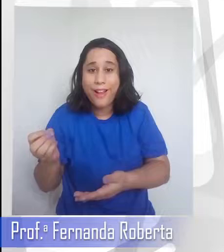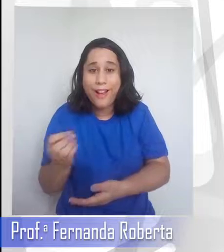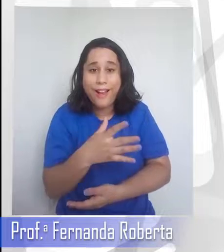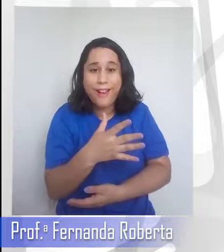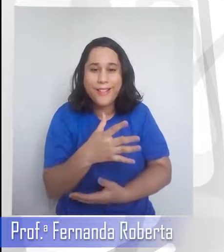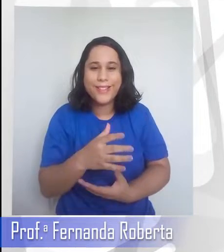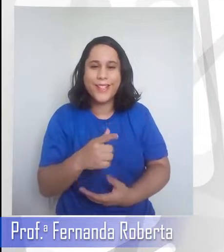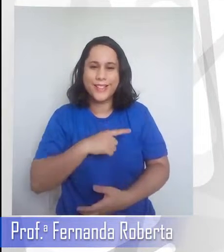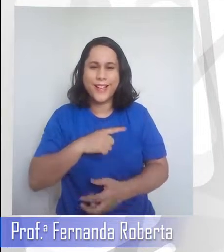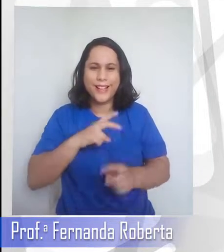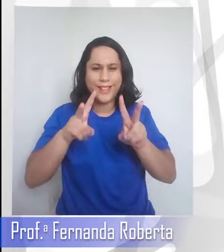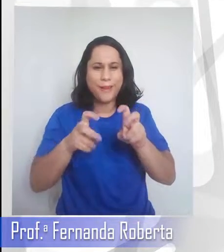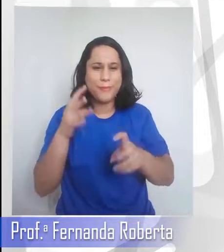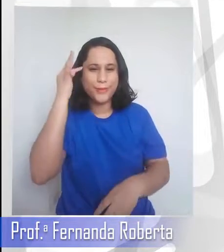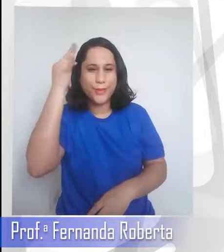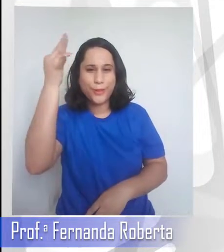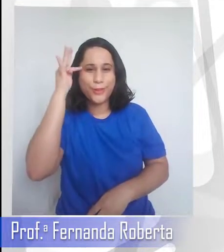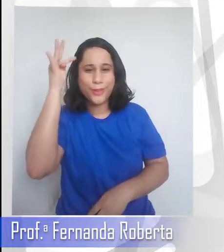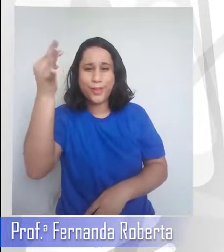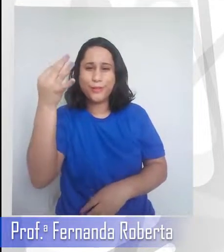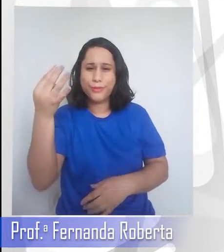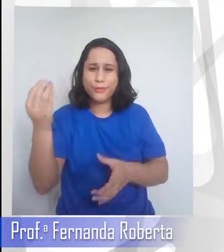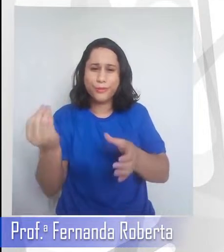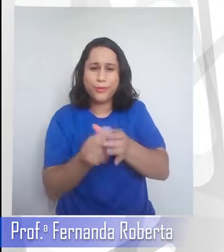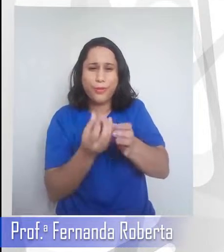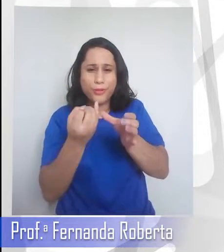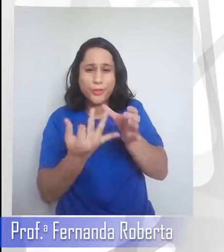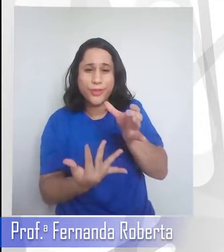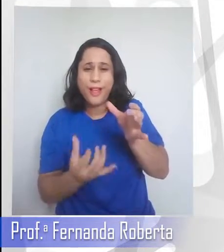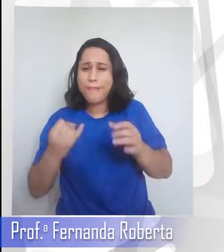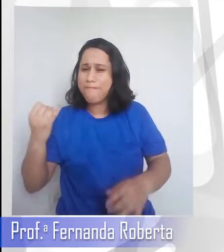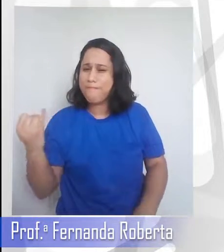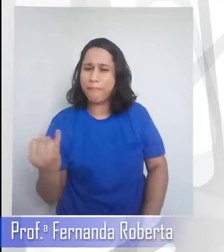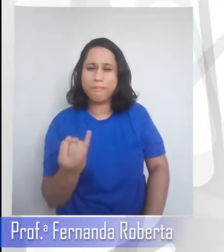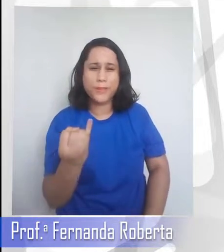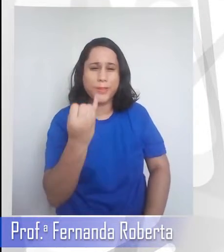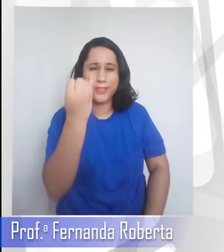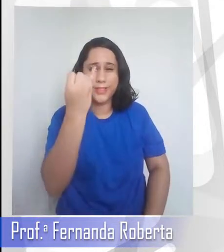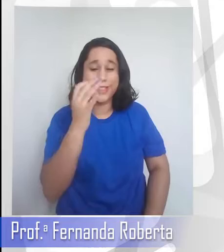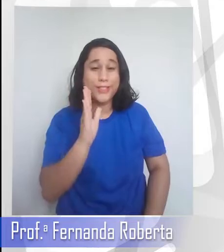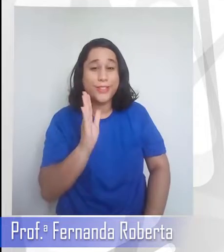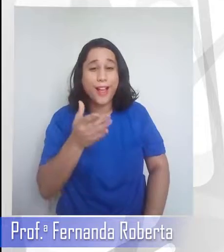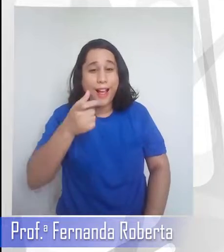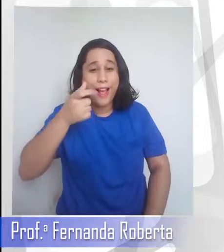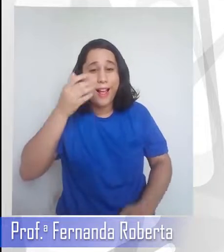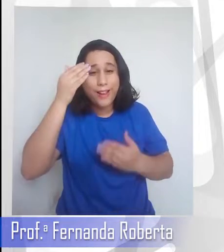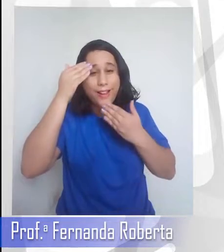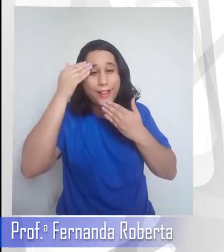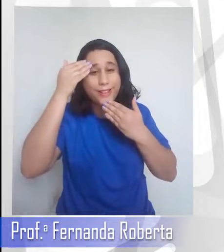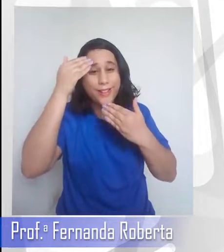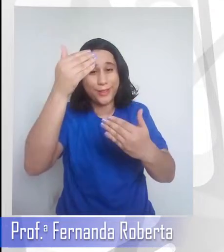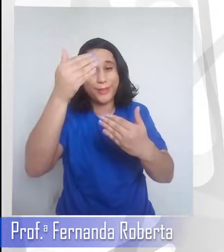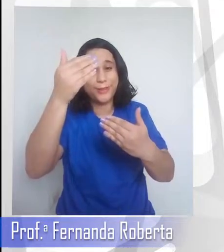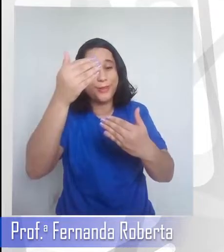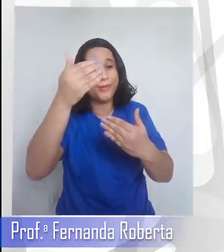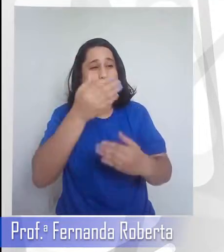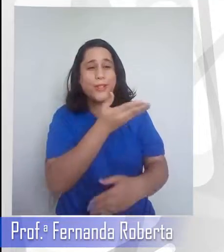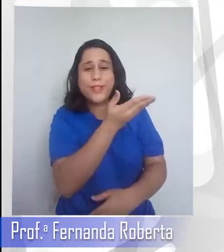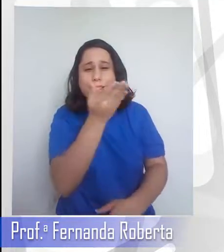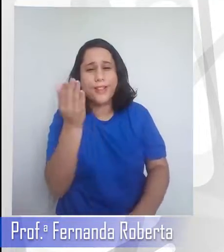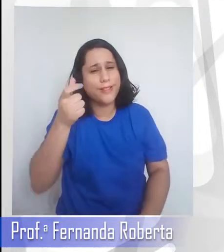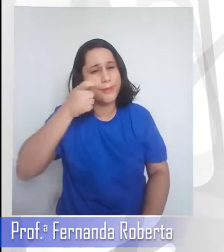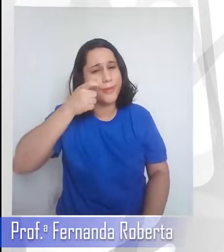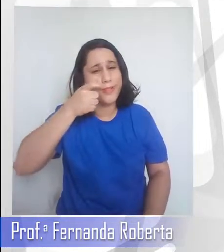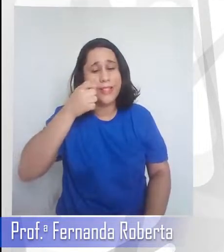é teoria dos conjuntos, tá certo? É um assunto muito importante e desde já quero agradecer a você que está me assistindo, né?